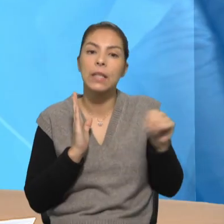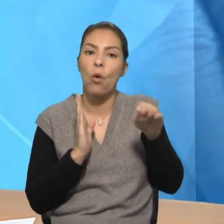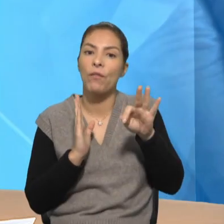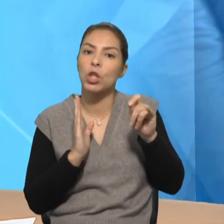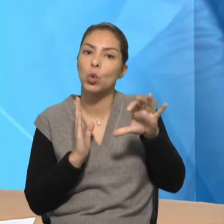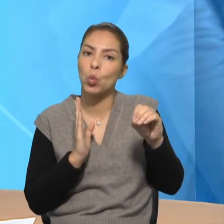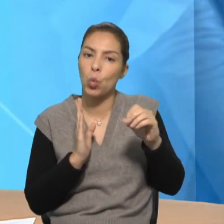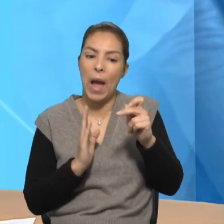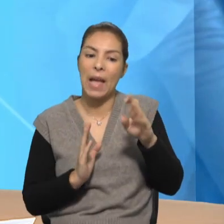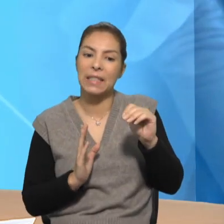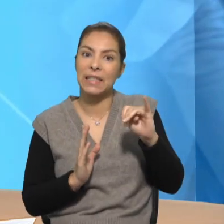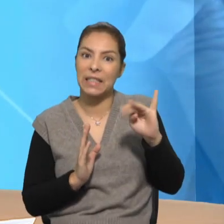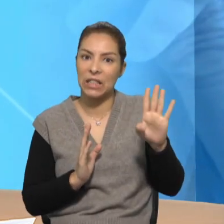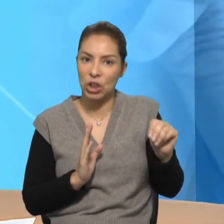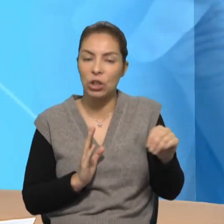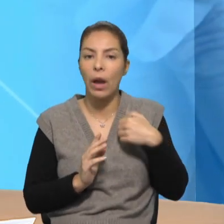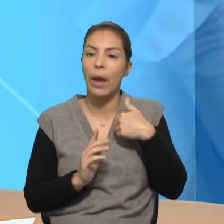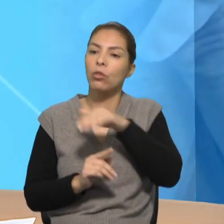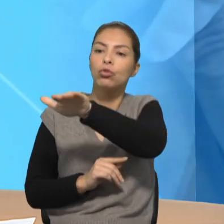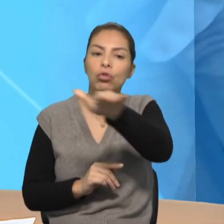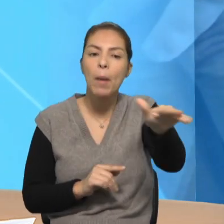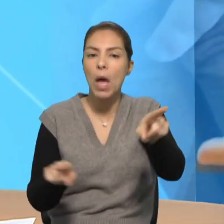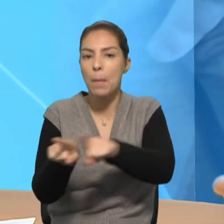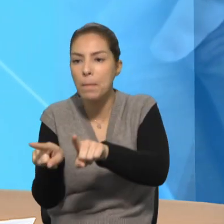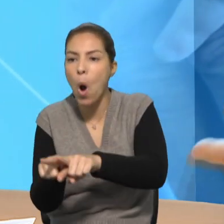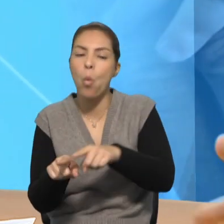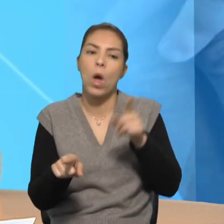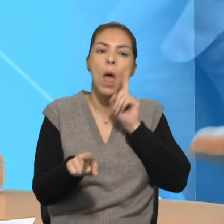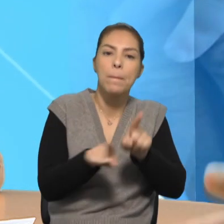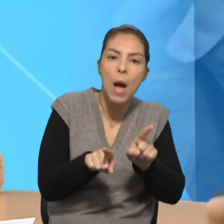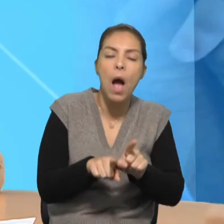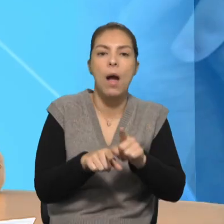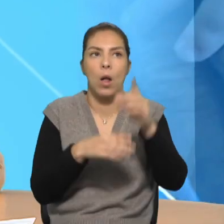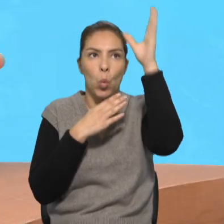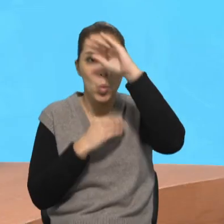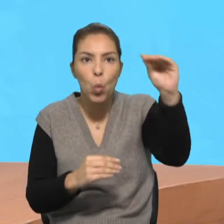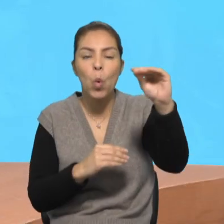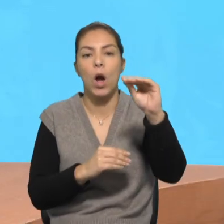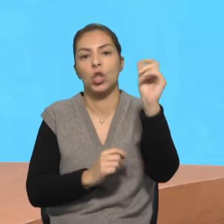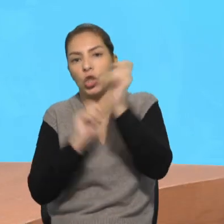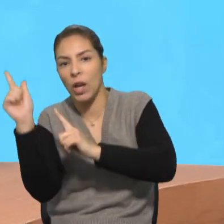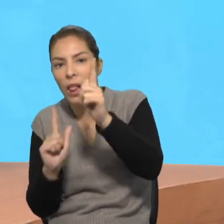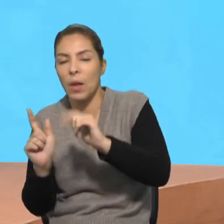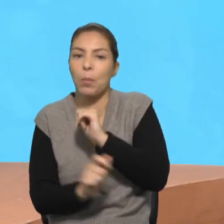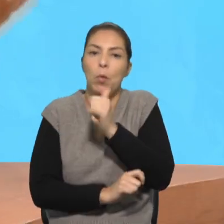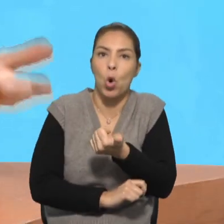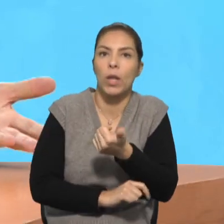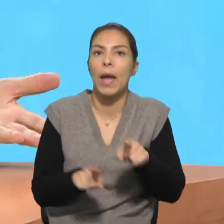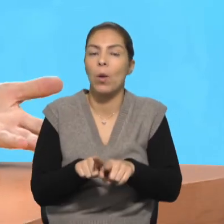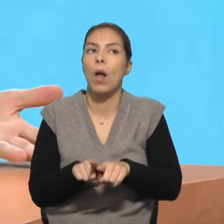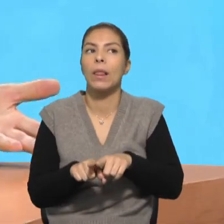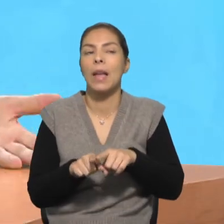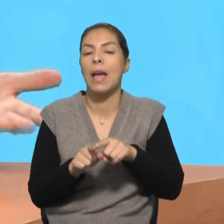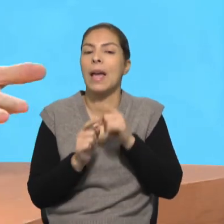evoca todos por irmão, por irmã, não é? A lua, as estrelas, também, a morte. Até mais conhecido pelo Cântico do Irmão Sol.